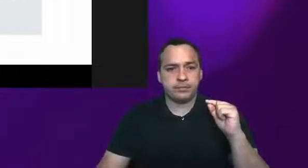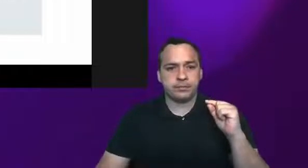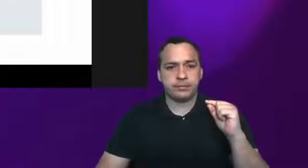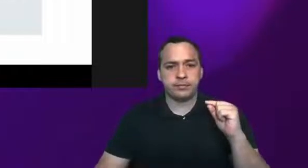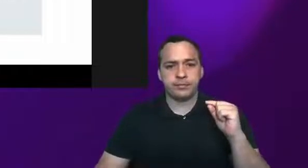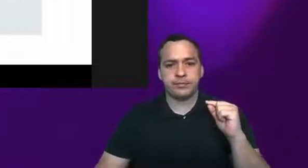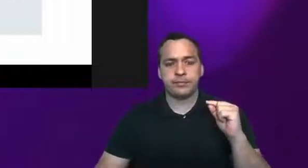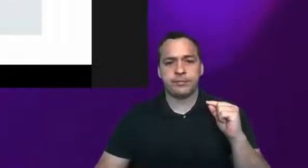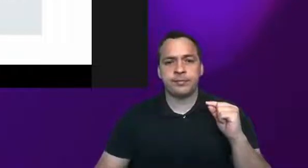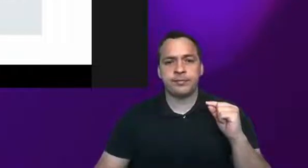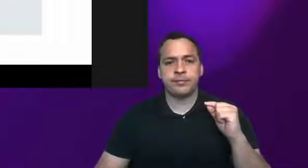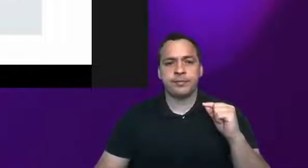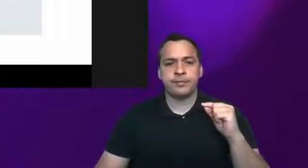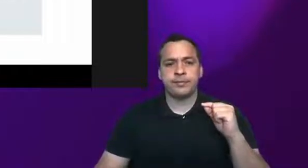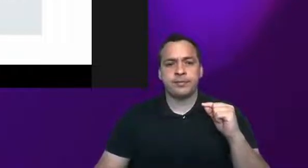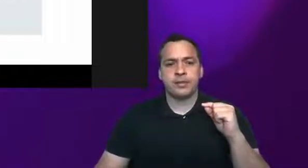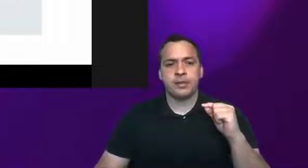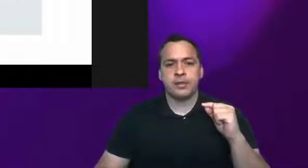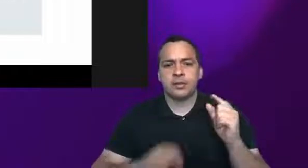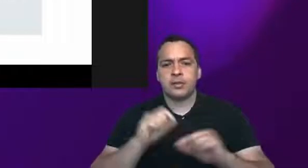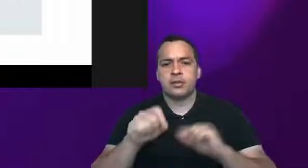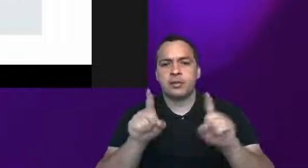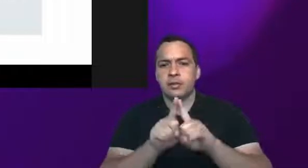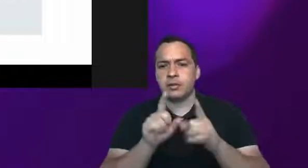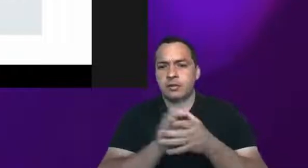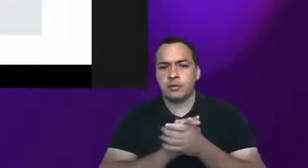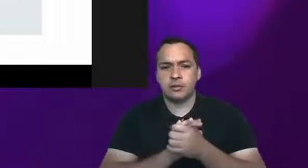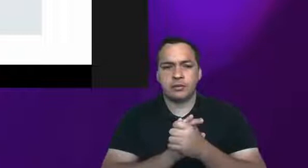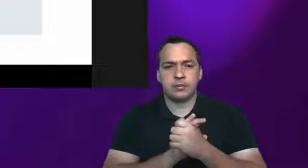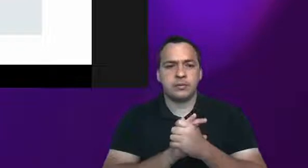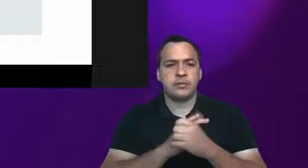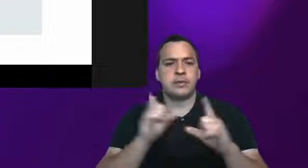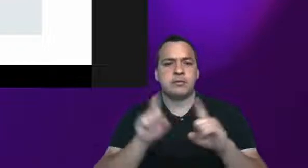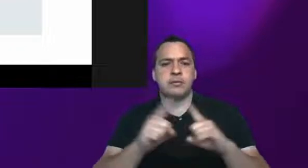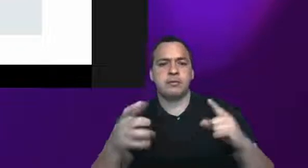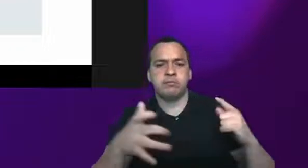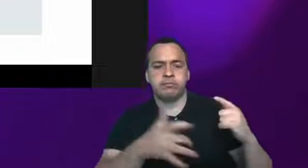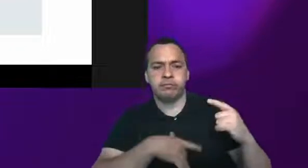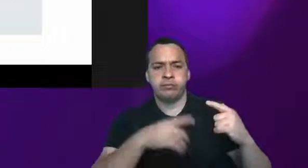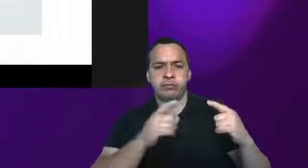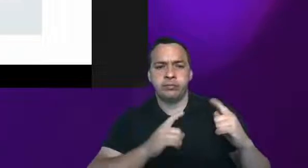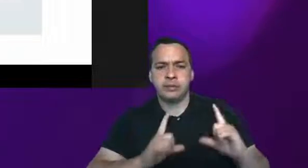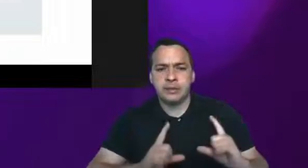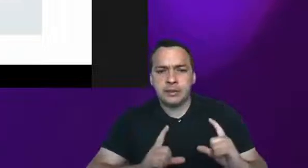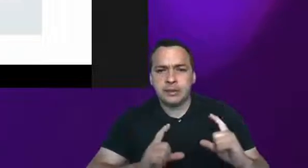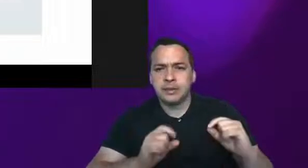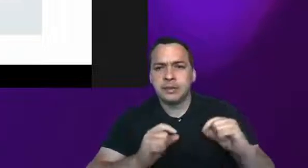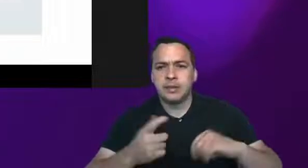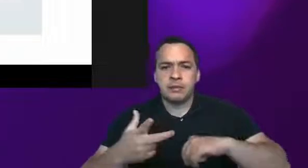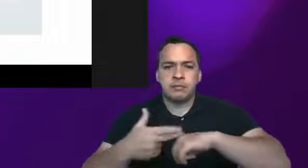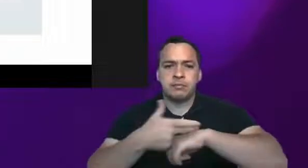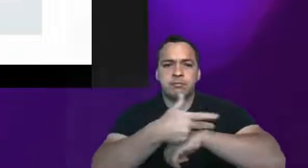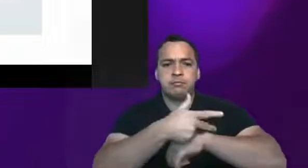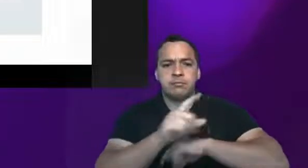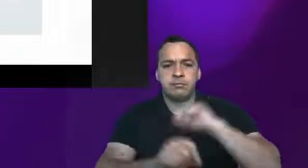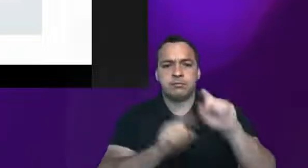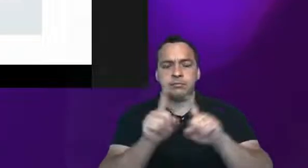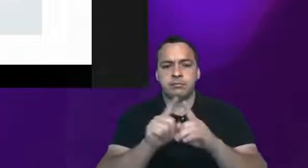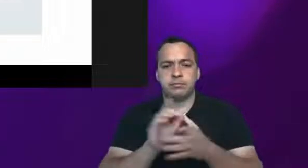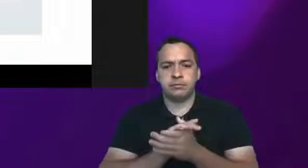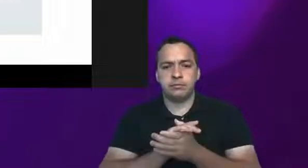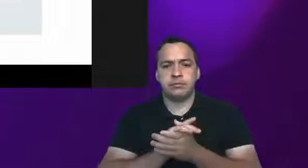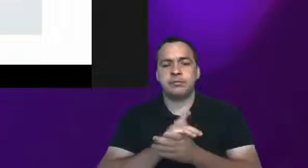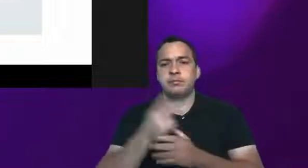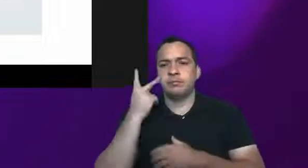São transplantes ressecáveis com uma hepatectomia total, e esta é a lógica do transplante por metástase de carcinoma